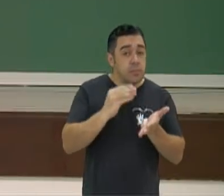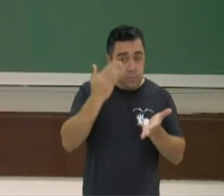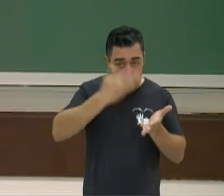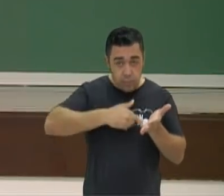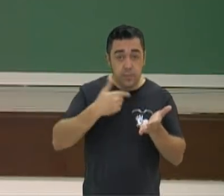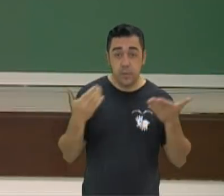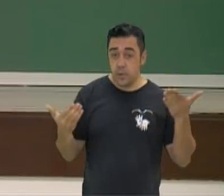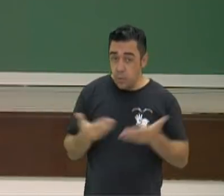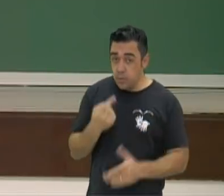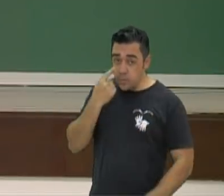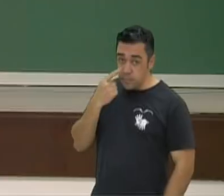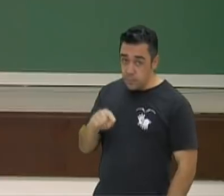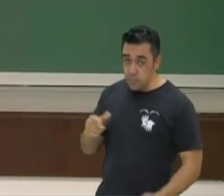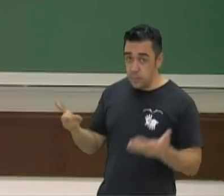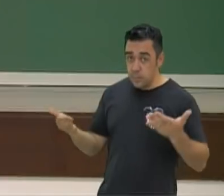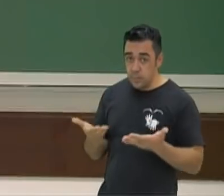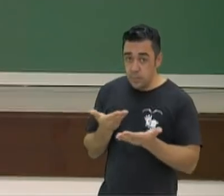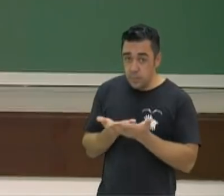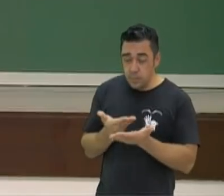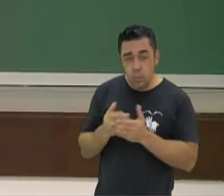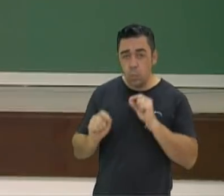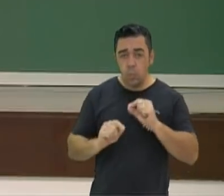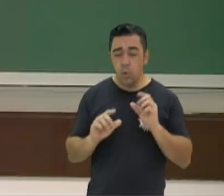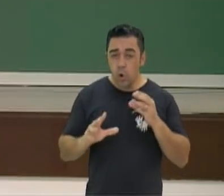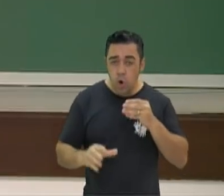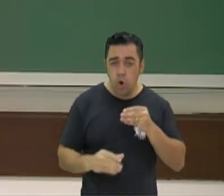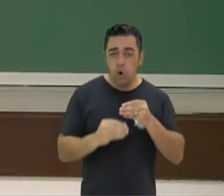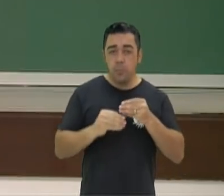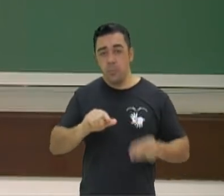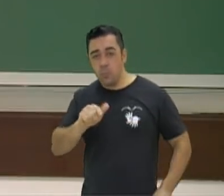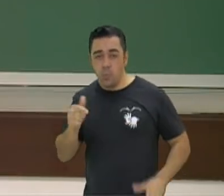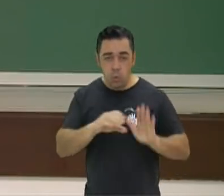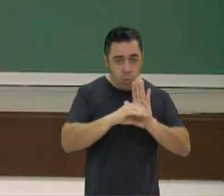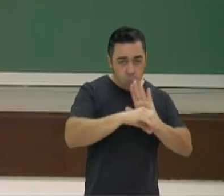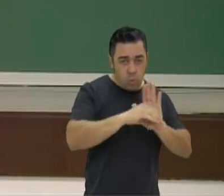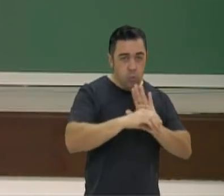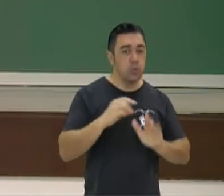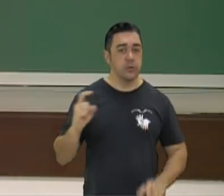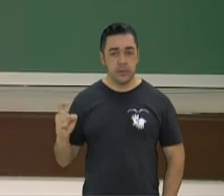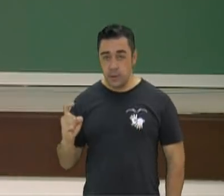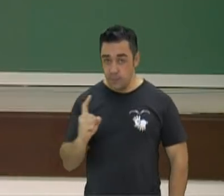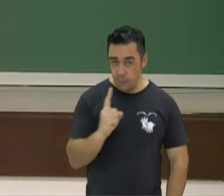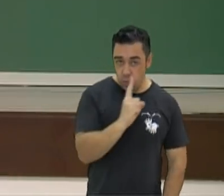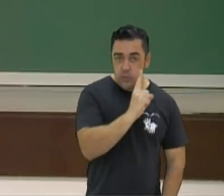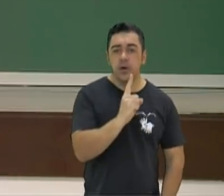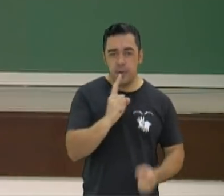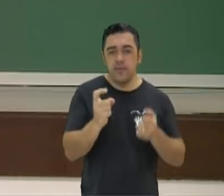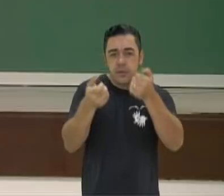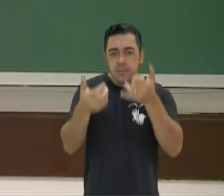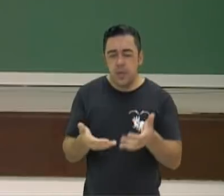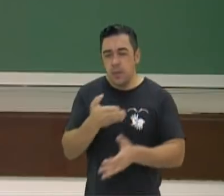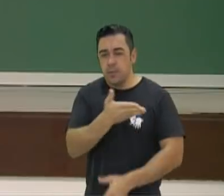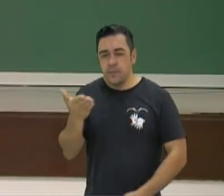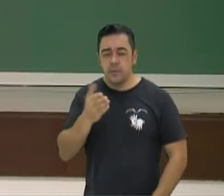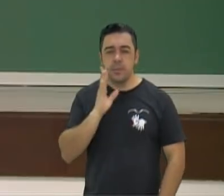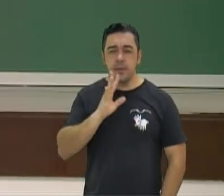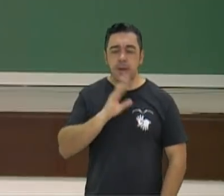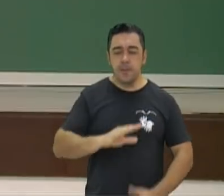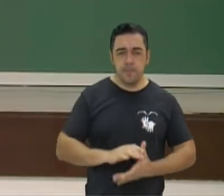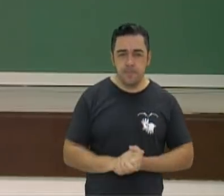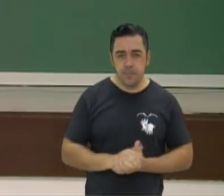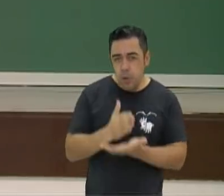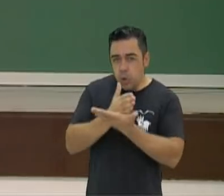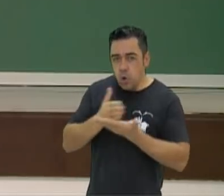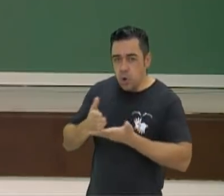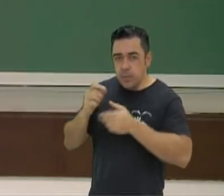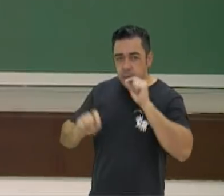gente vai tratar na aula de hoje e complementar com outros conceitos sobre evolução. Então, a aula de hoje também está bem bacana, espero que vocês gostem. Vamos começar